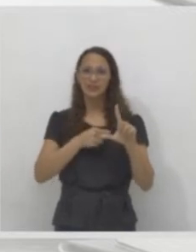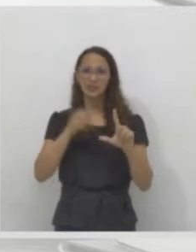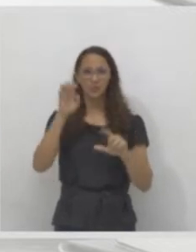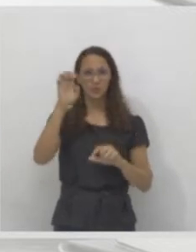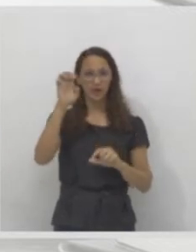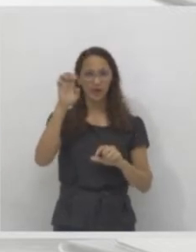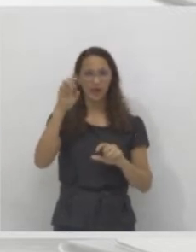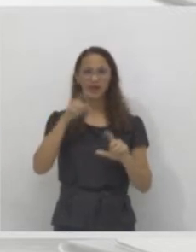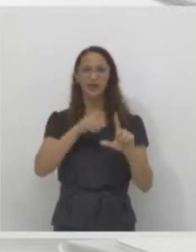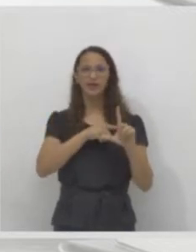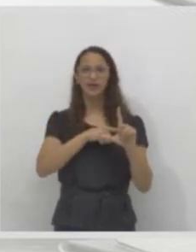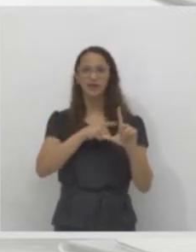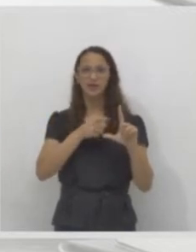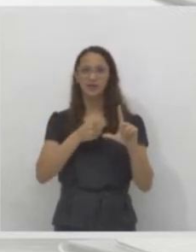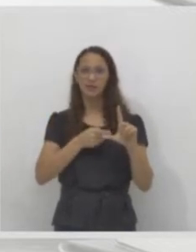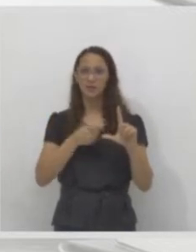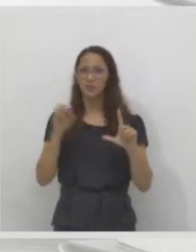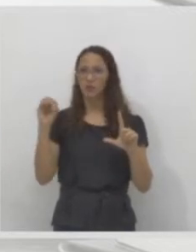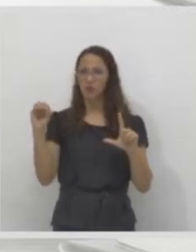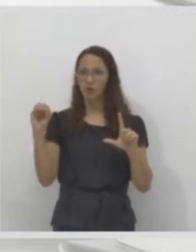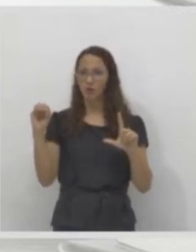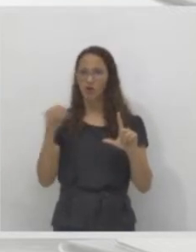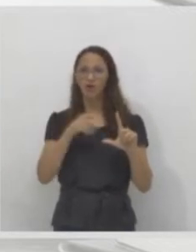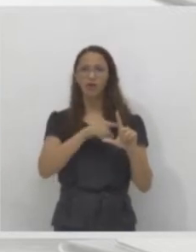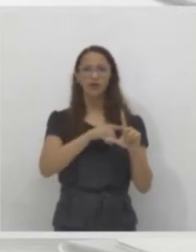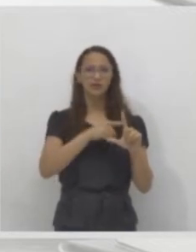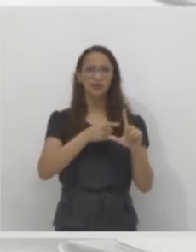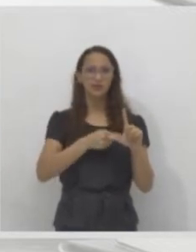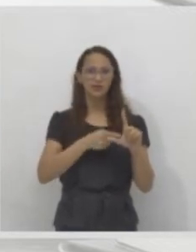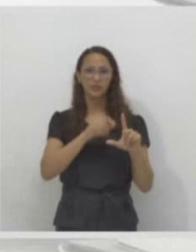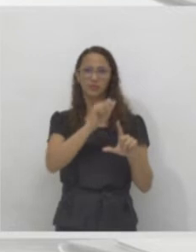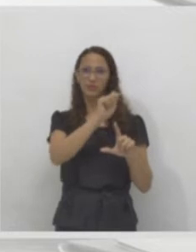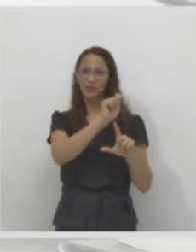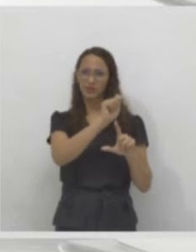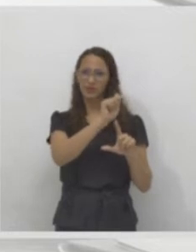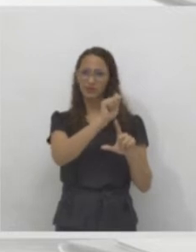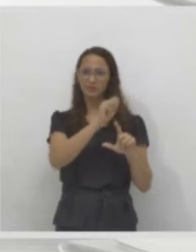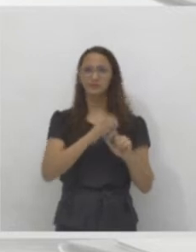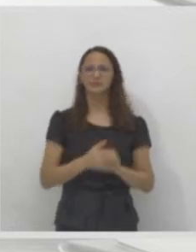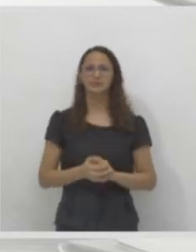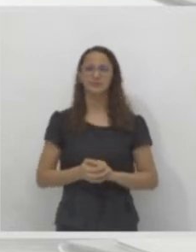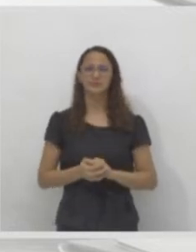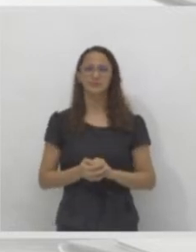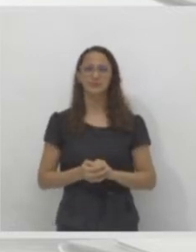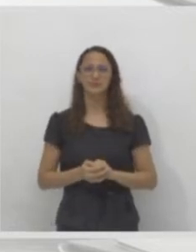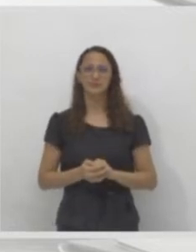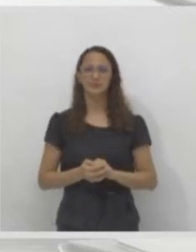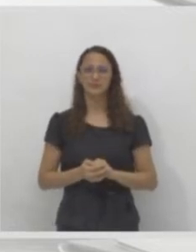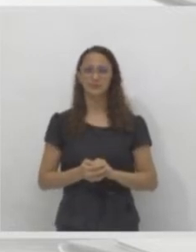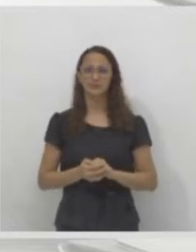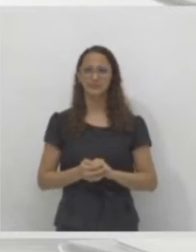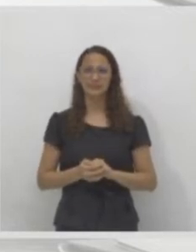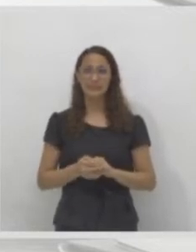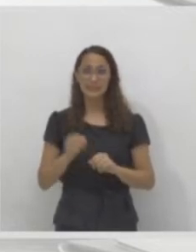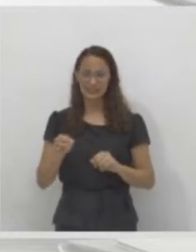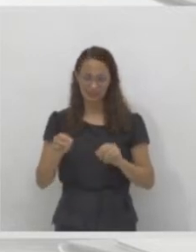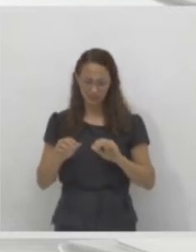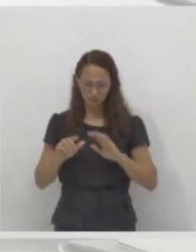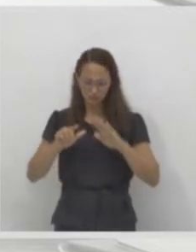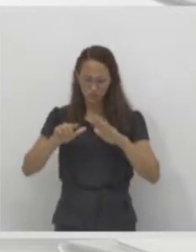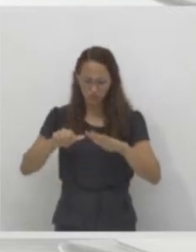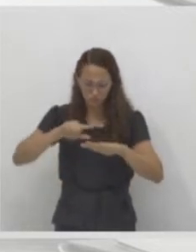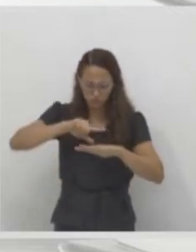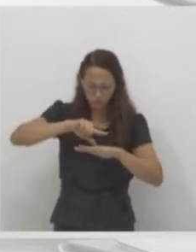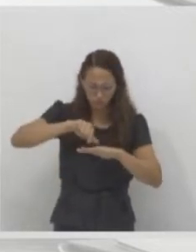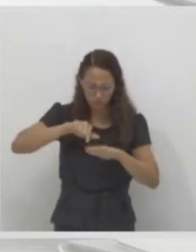ângulo O e eu tenho o ângulo A. Se a gente conferir de fato no transferidor, a medida